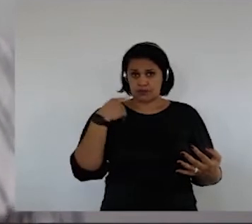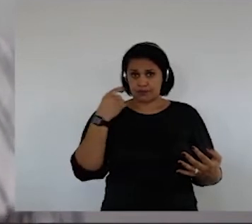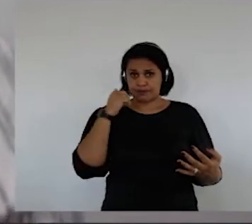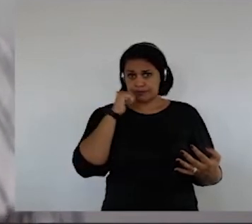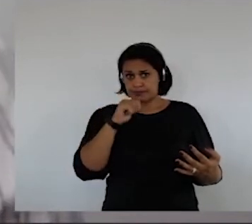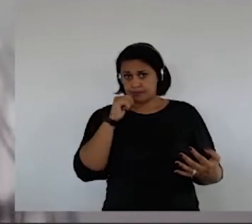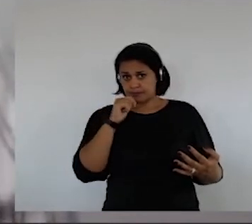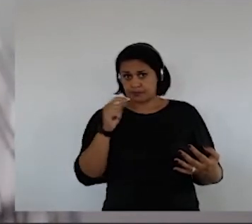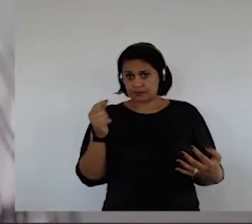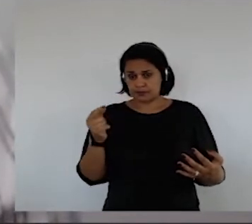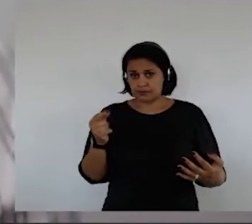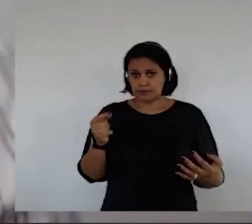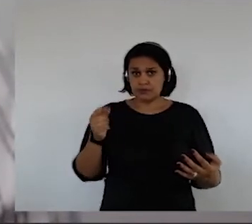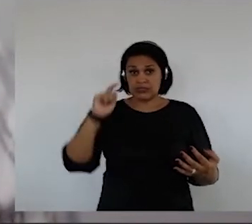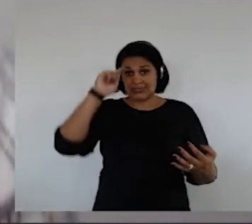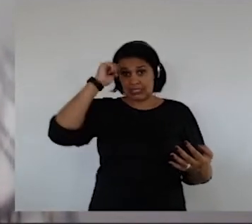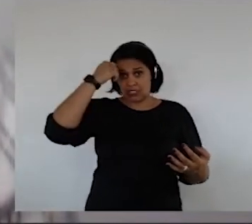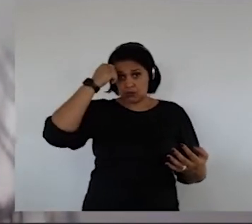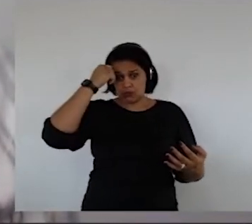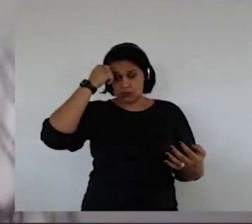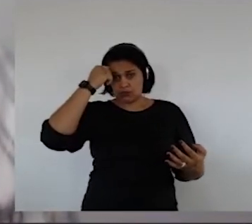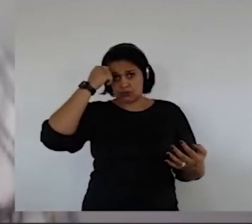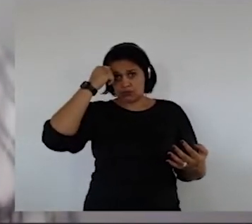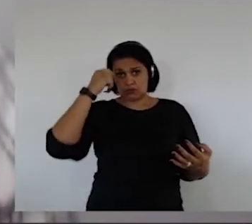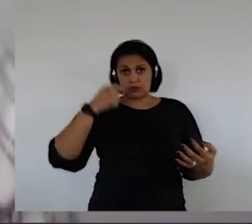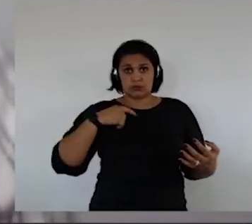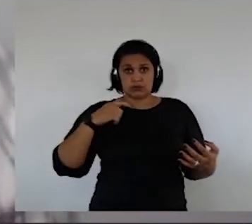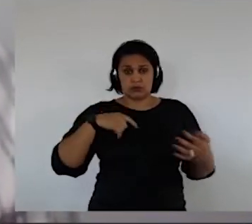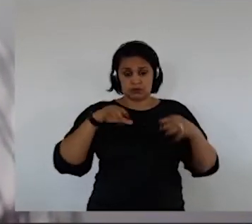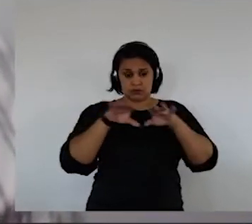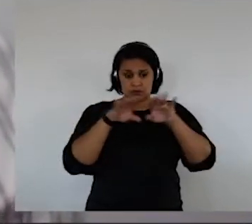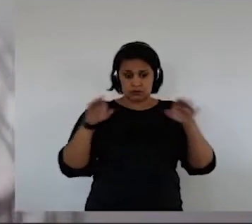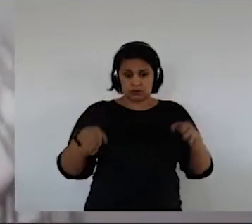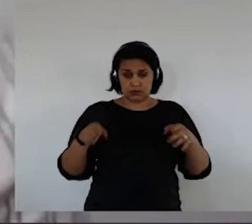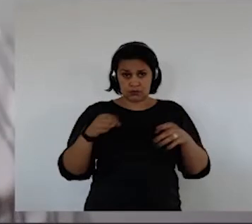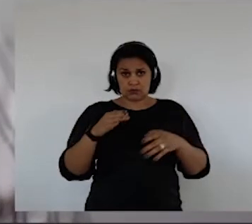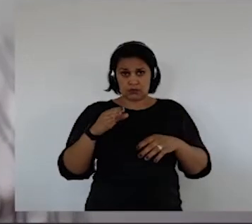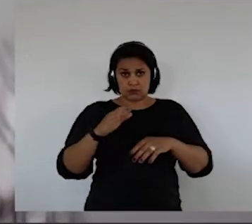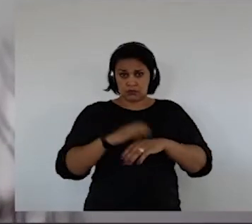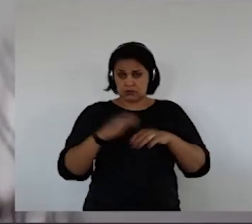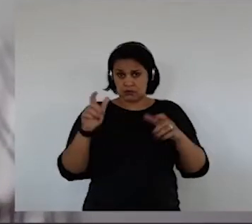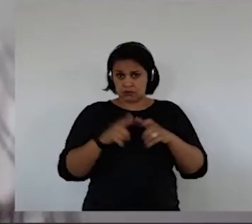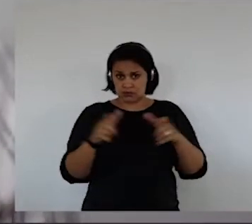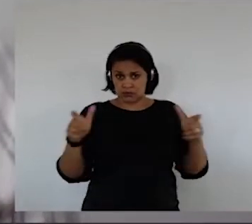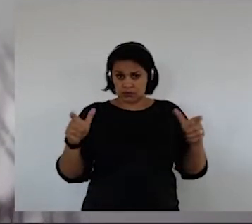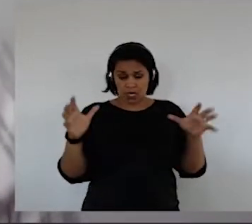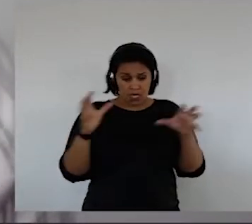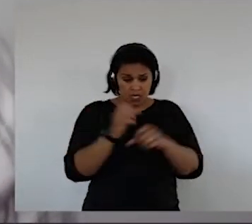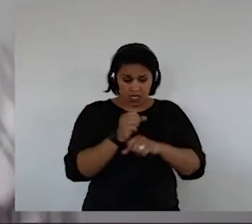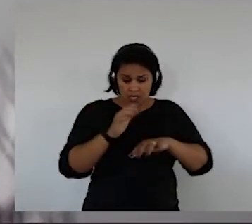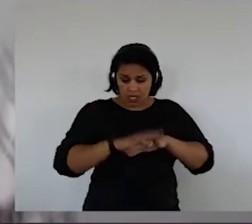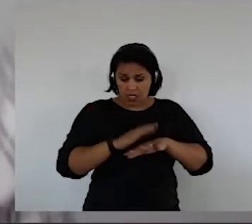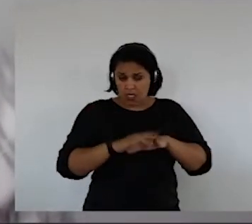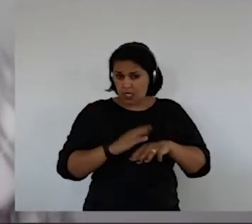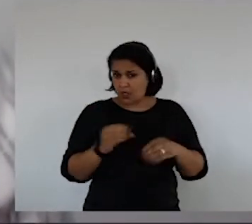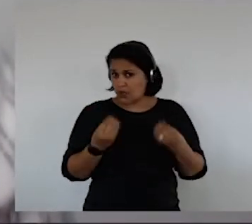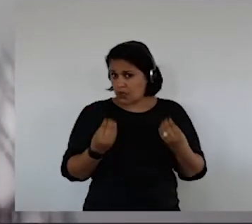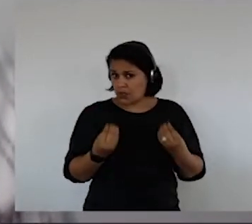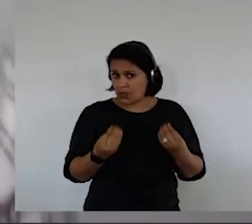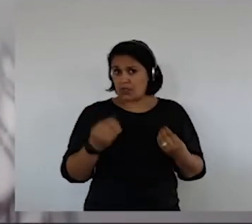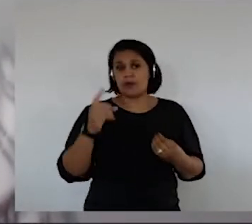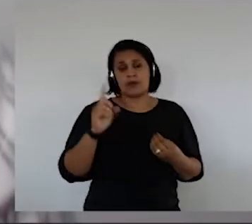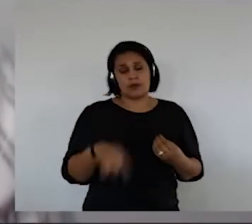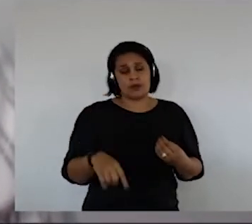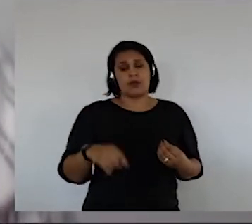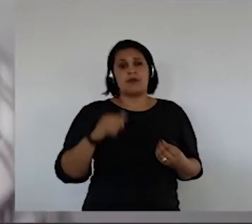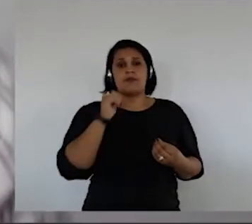compõem, advogados negros, que compõem as maiores bancas do Brasil, em matemática pura e simples, nós podemos concluir que o número de